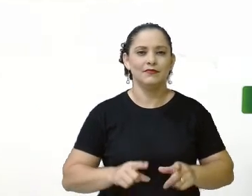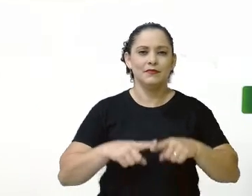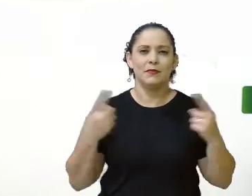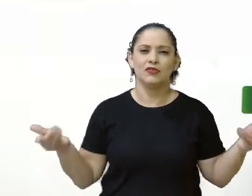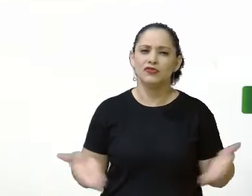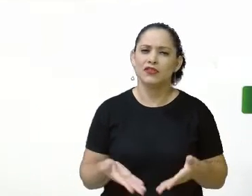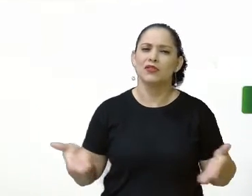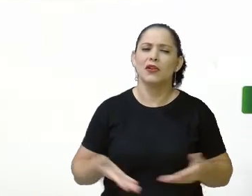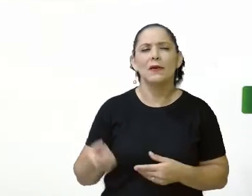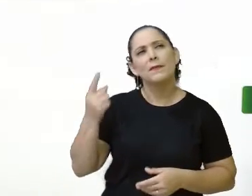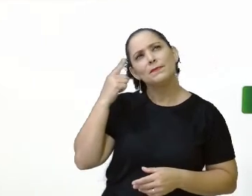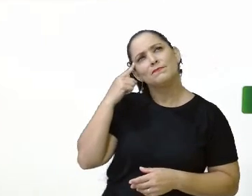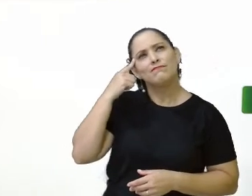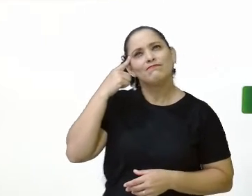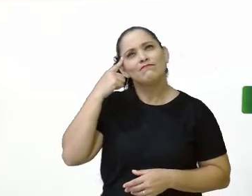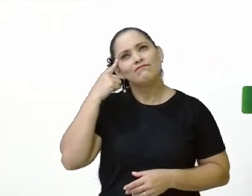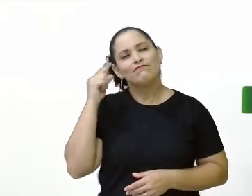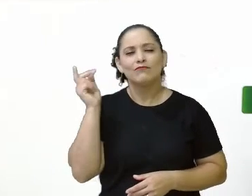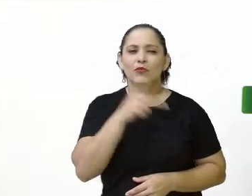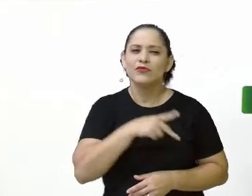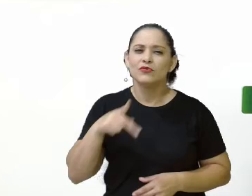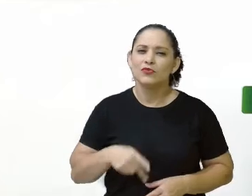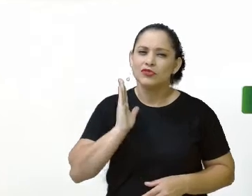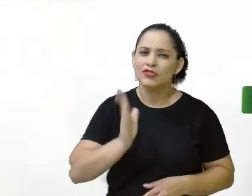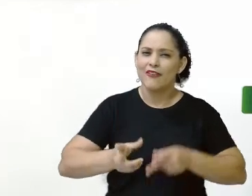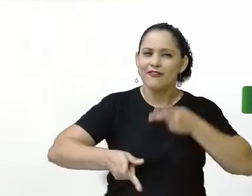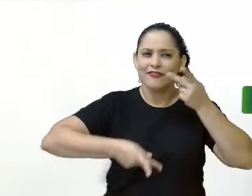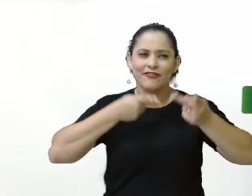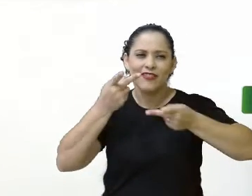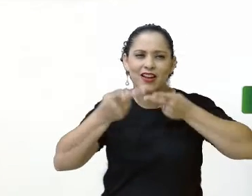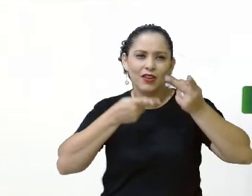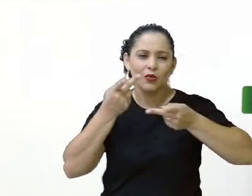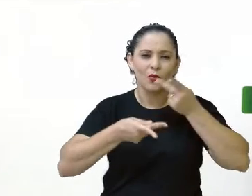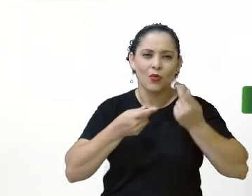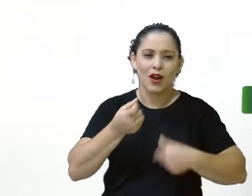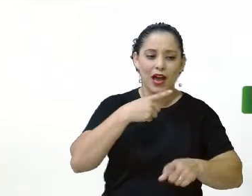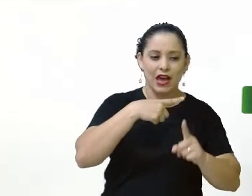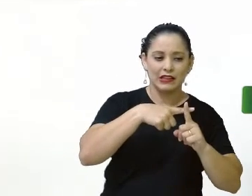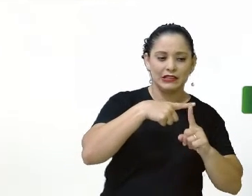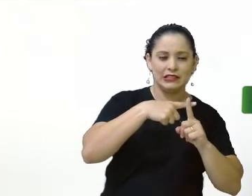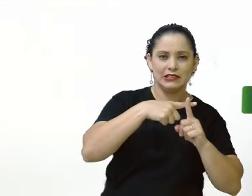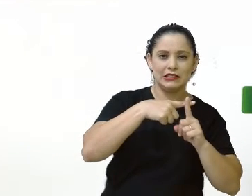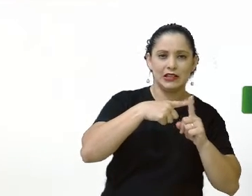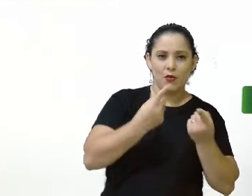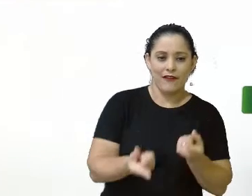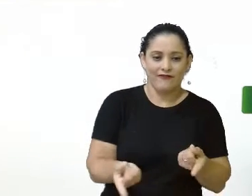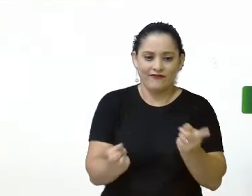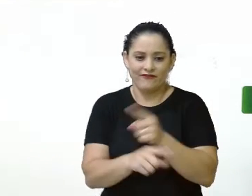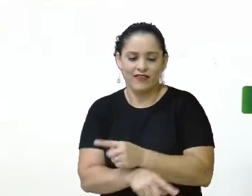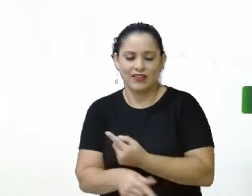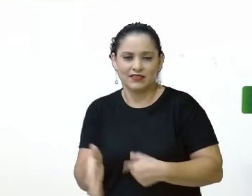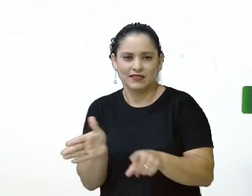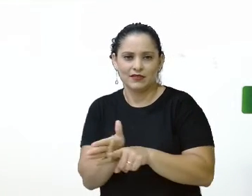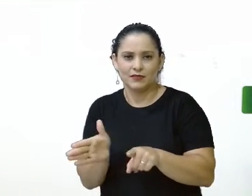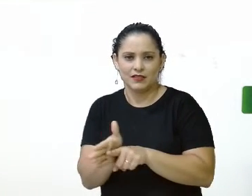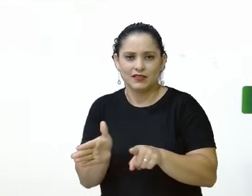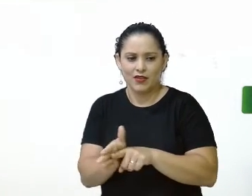Professora, a senhora já falou que a adição é uma operação inversa à